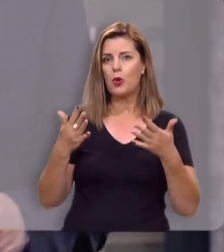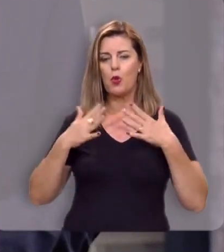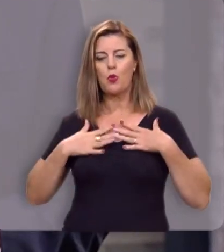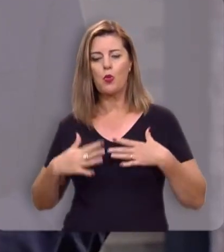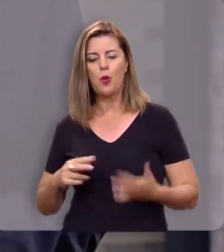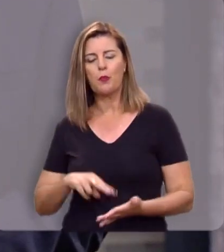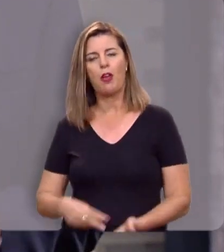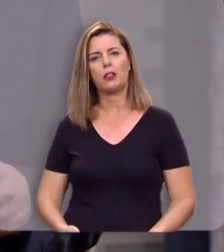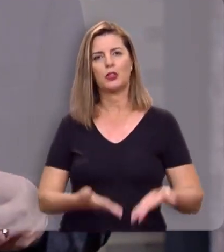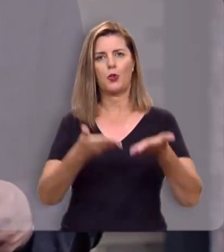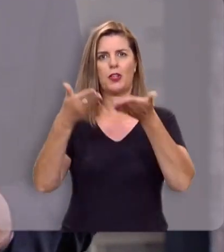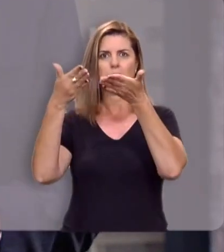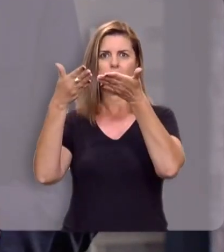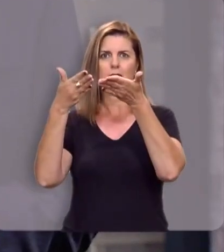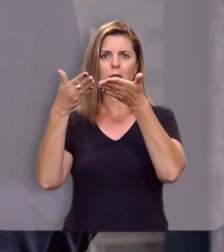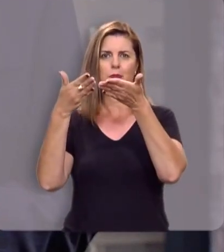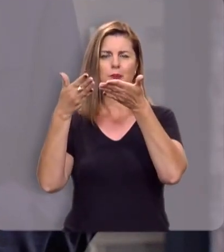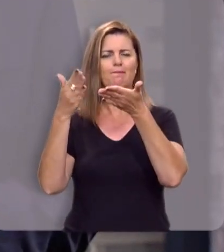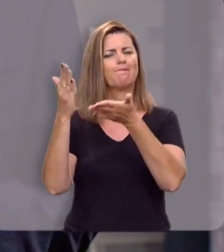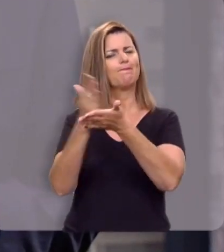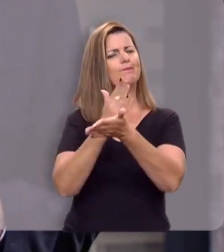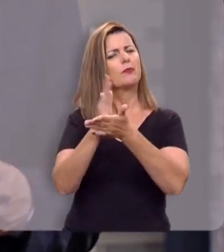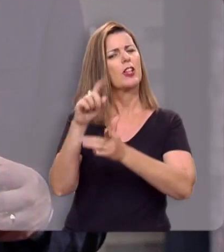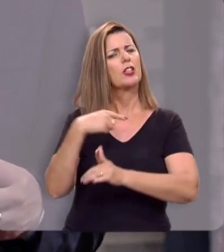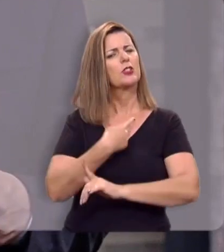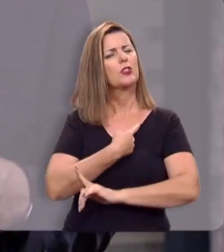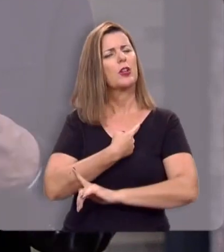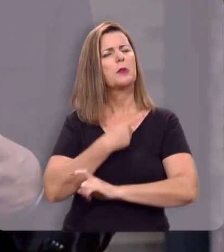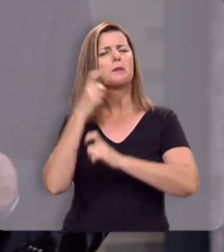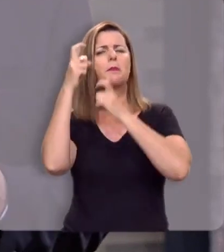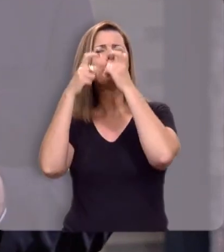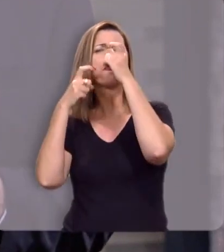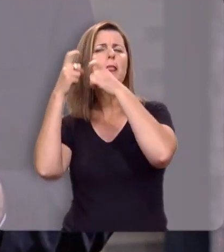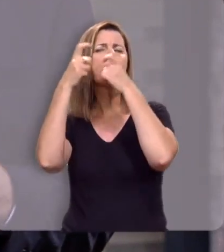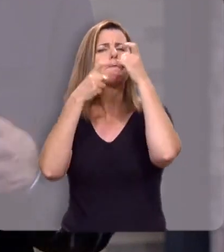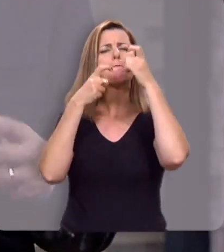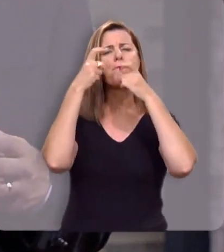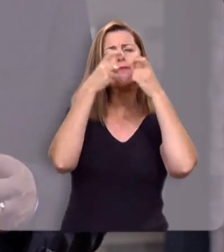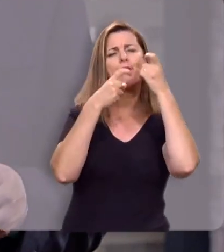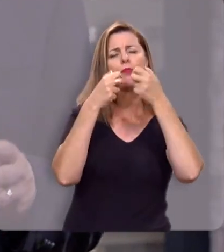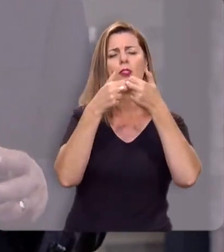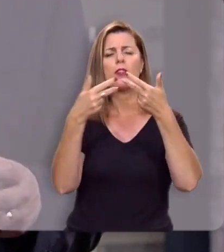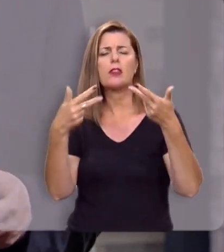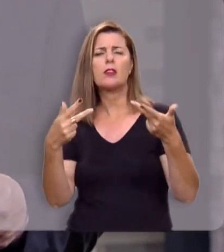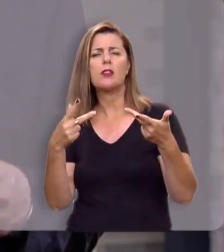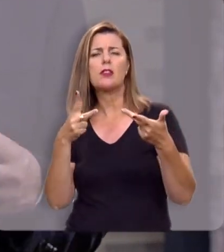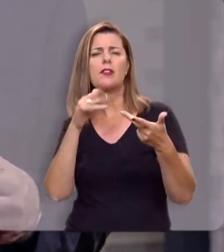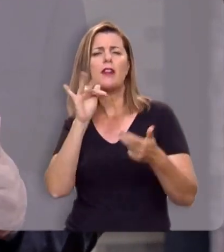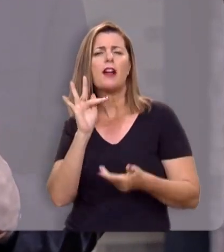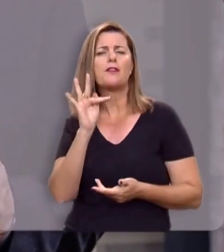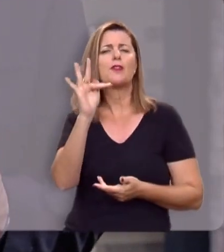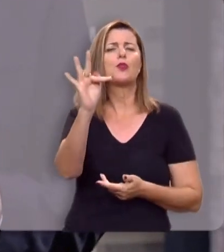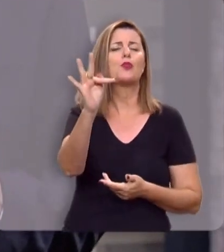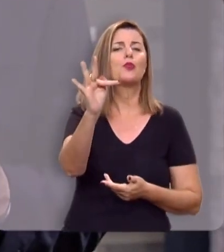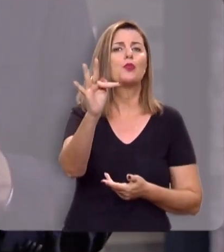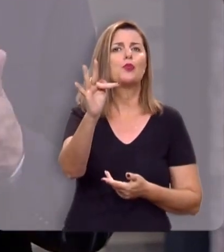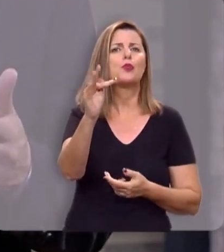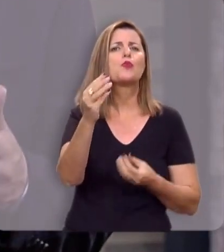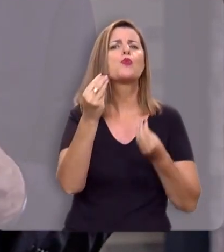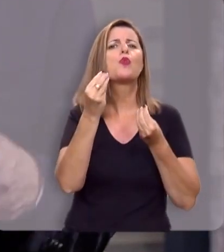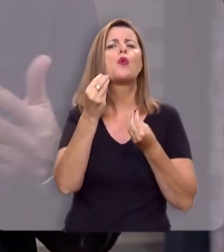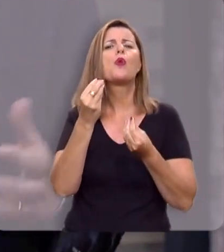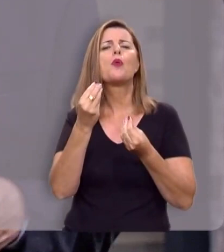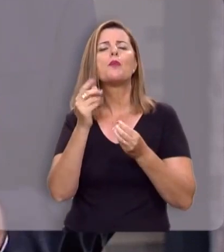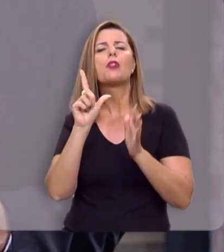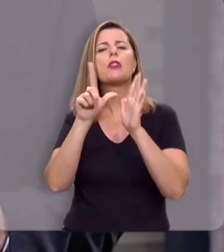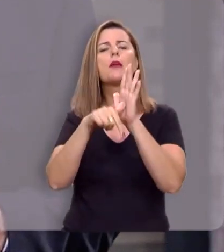da ressurreição. Muitas vezes nós nos preocupamos com aquilo que vai ser da nossa vida e o que